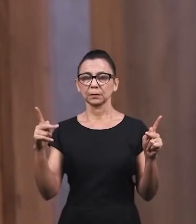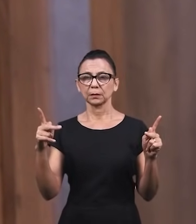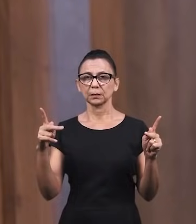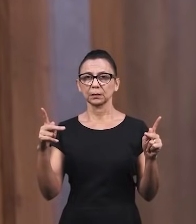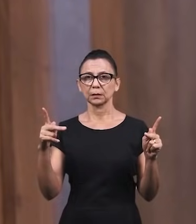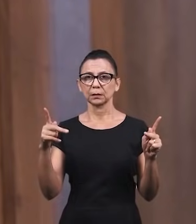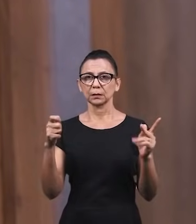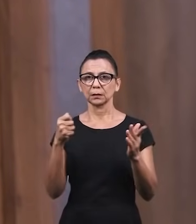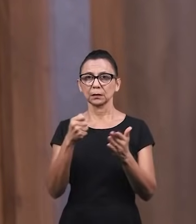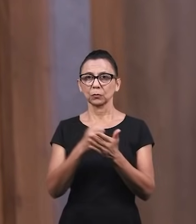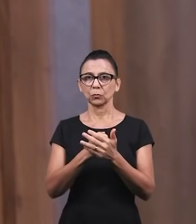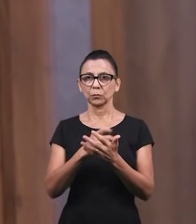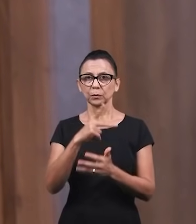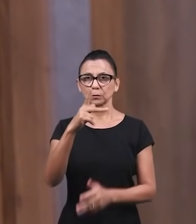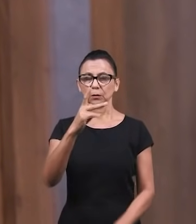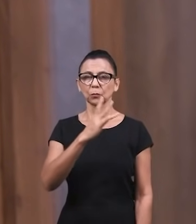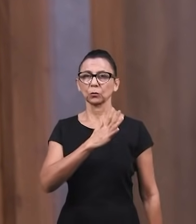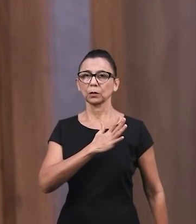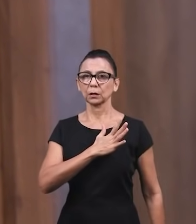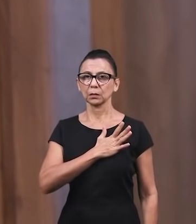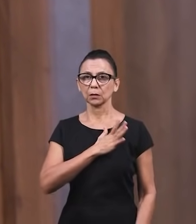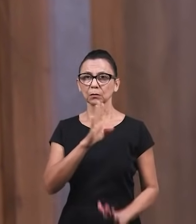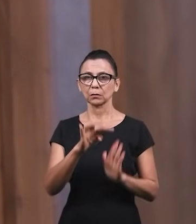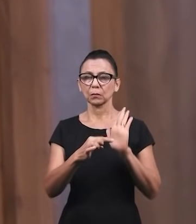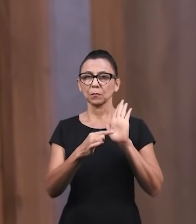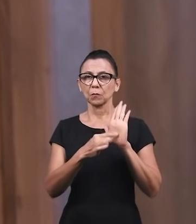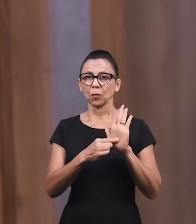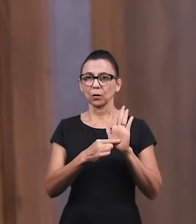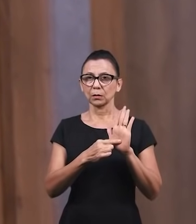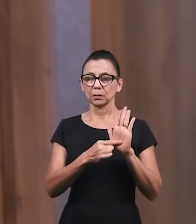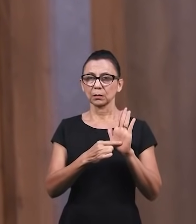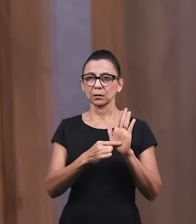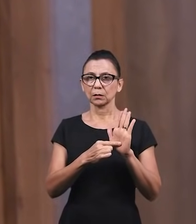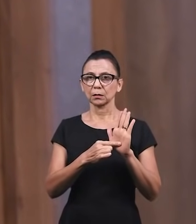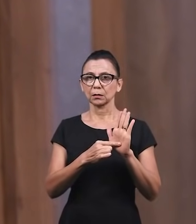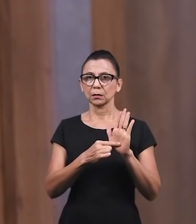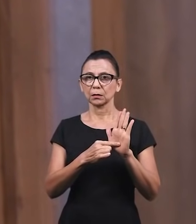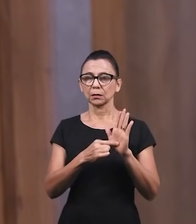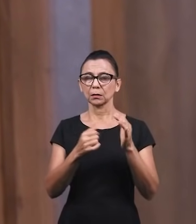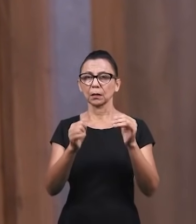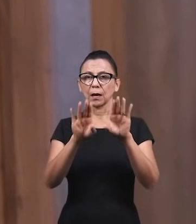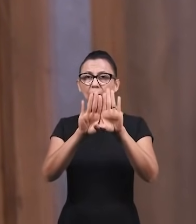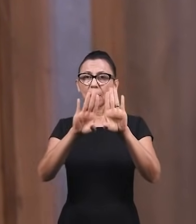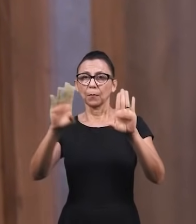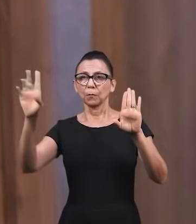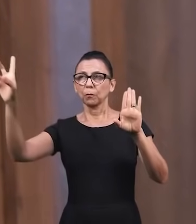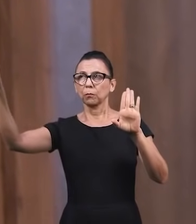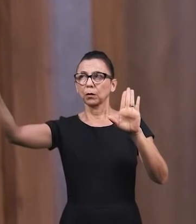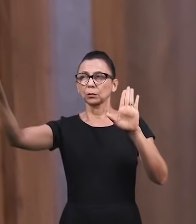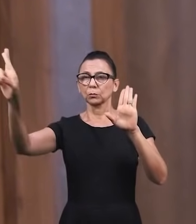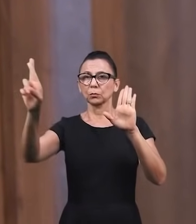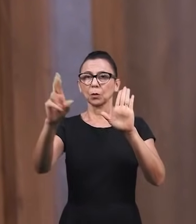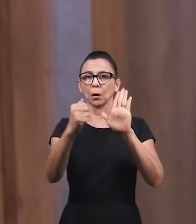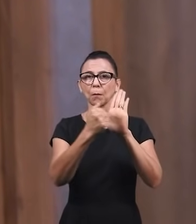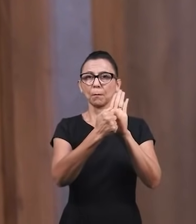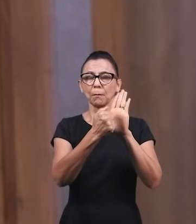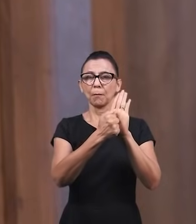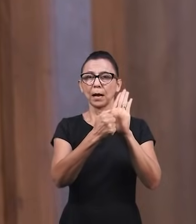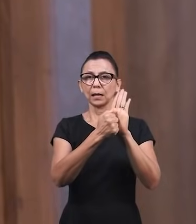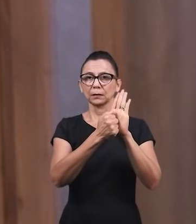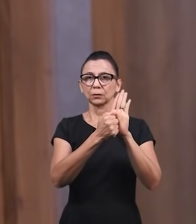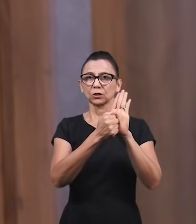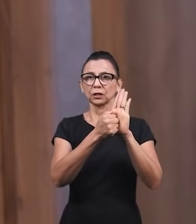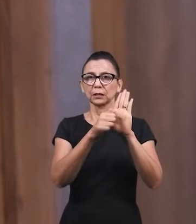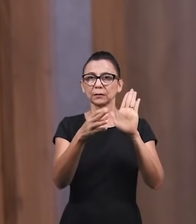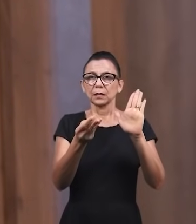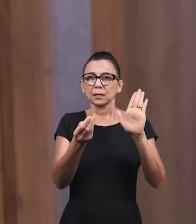Apocalipse 3:20. Eis que eu estou à porta e bato. Se alguém ouvir a minha voz